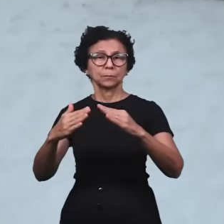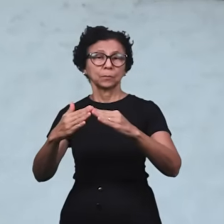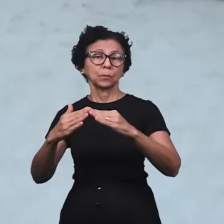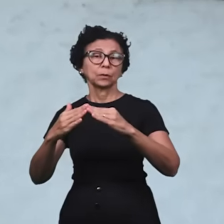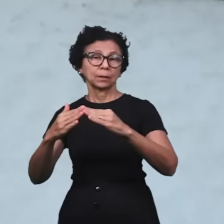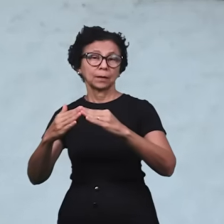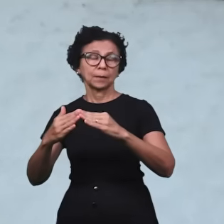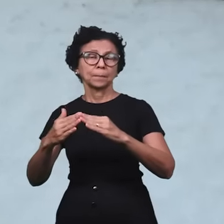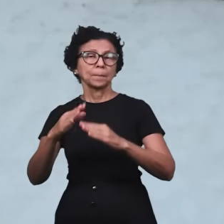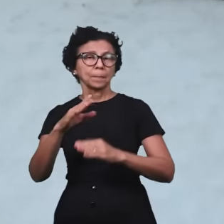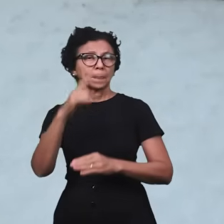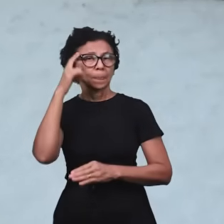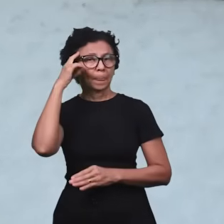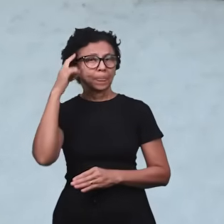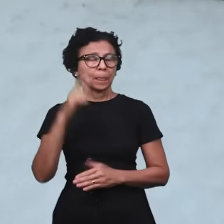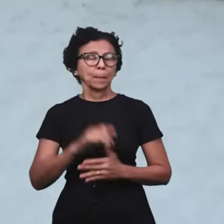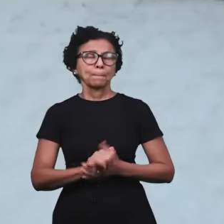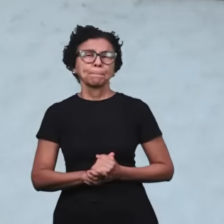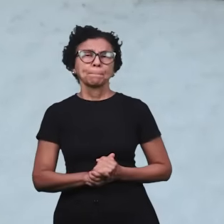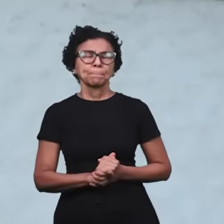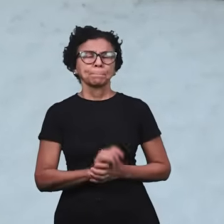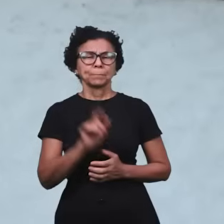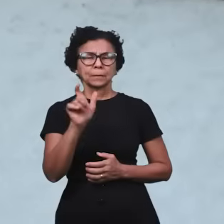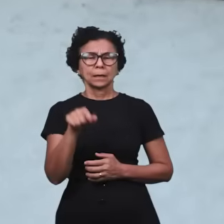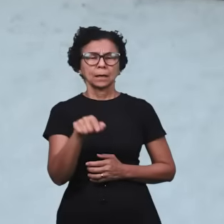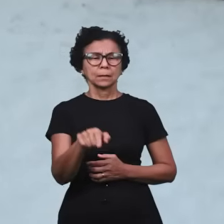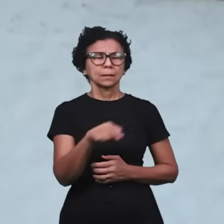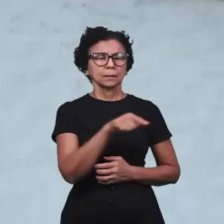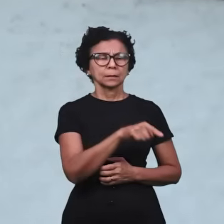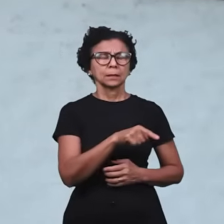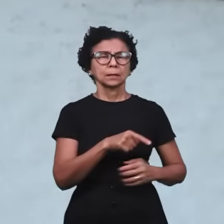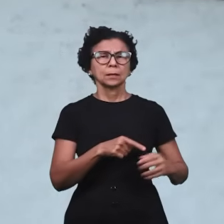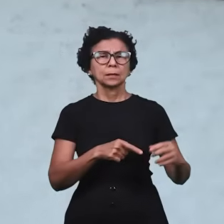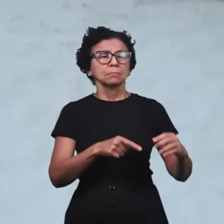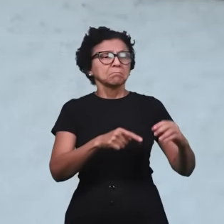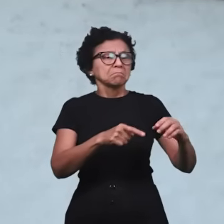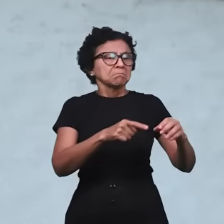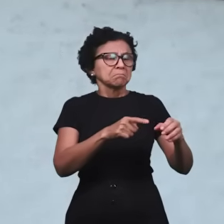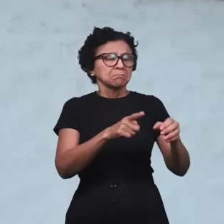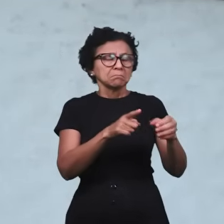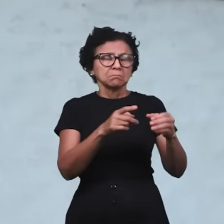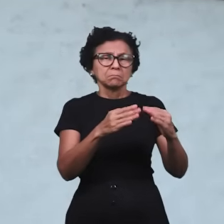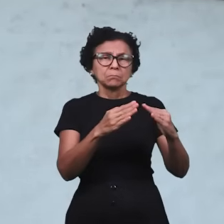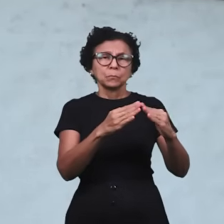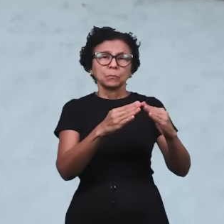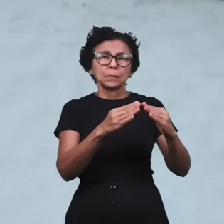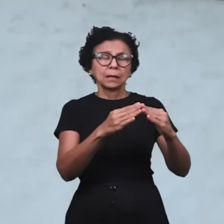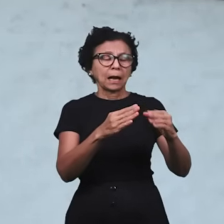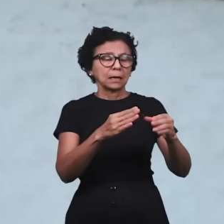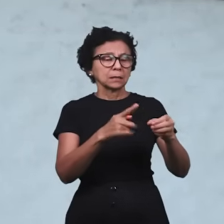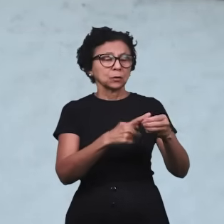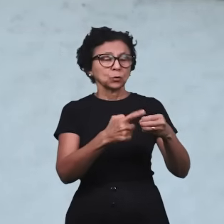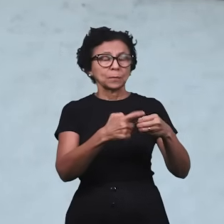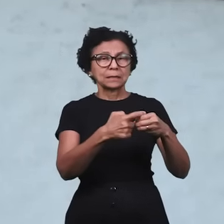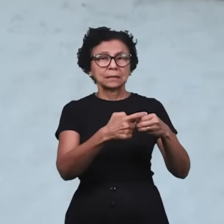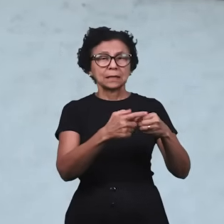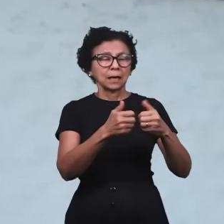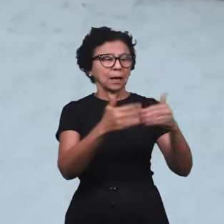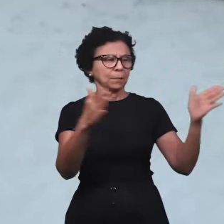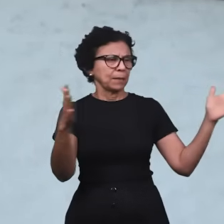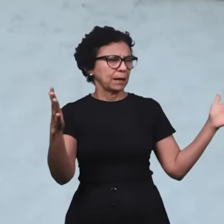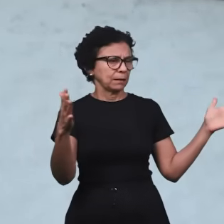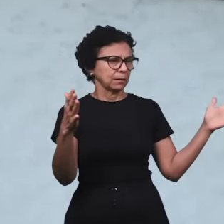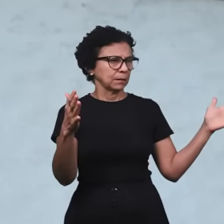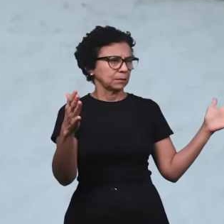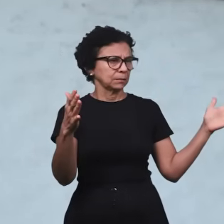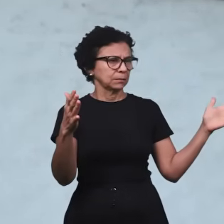saía de uma aldeia, que não tinha muros, e ia morar numa cidade murada agora. Que sensação